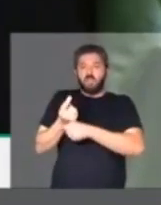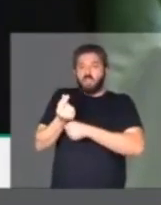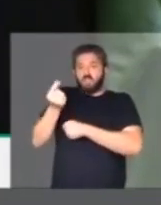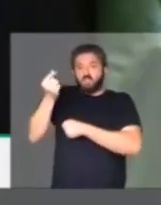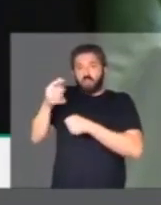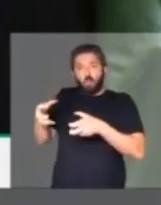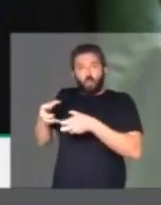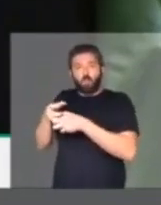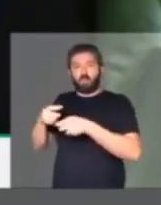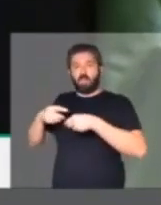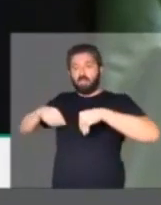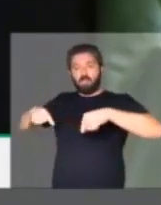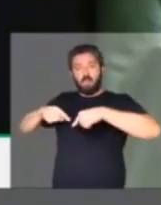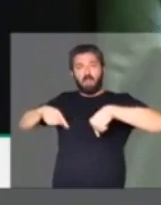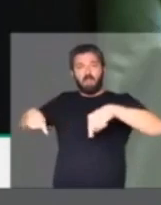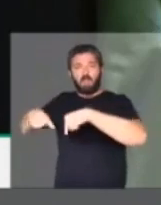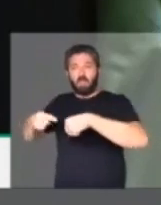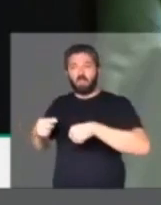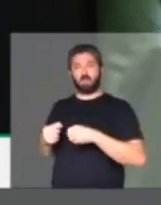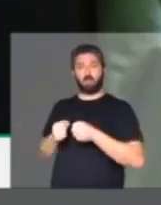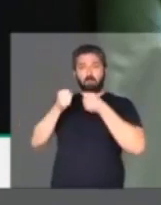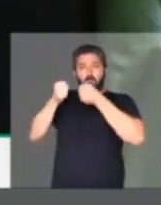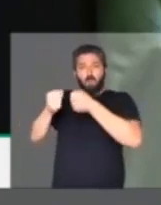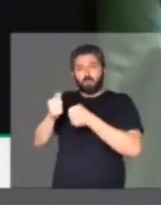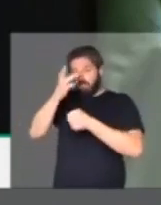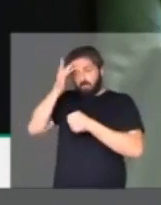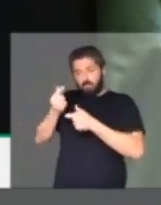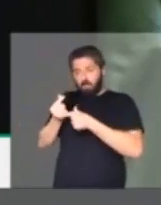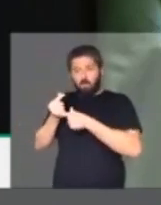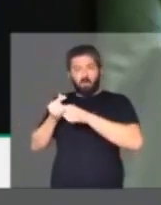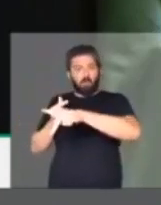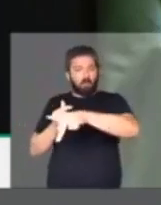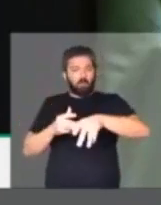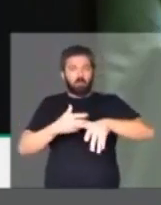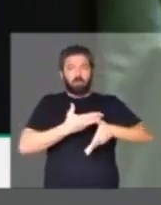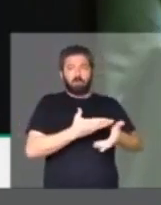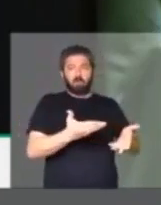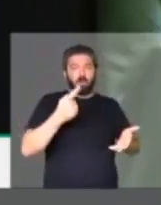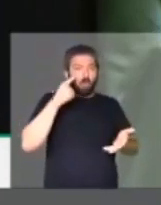acumula terra, que acumula poder na mão de poucos. Olha a imagem desse parlamento.